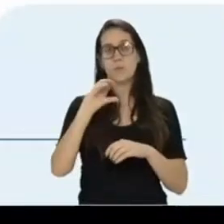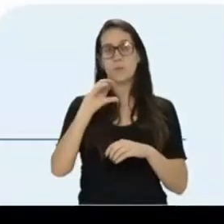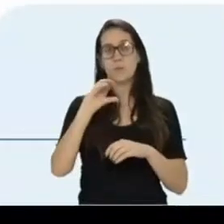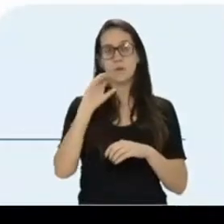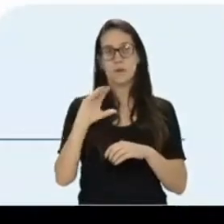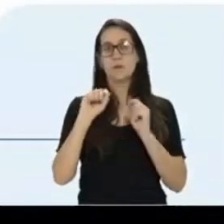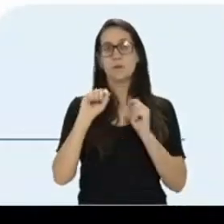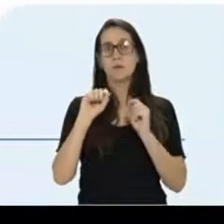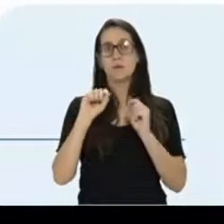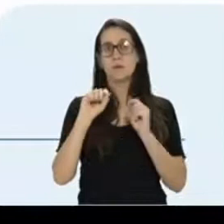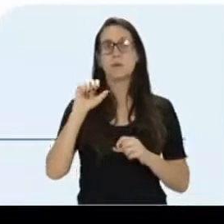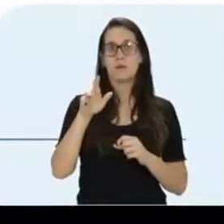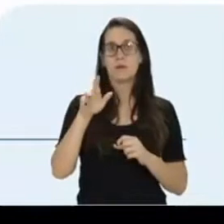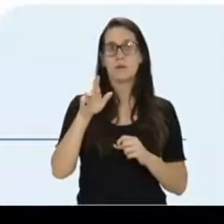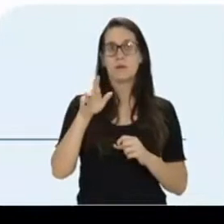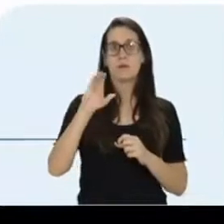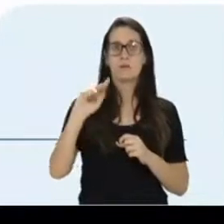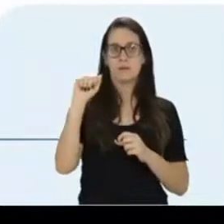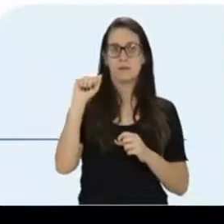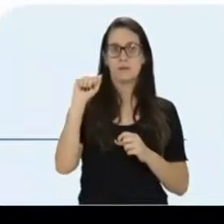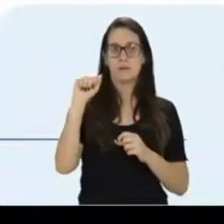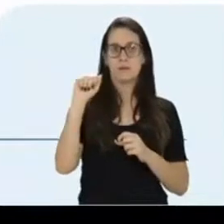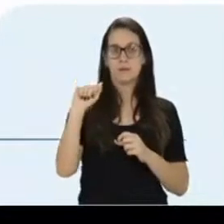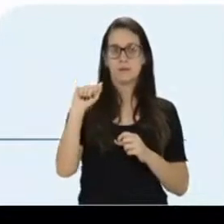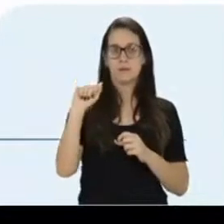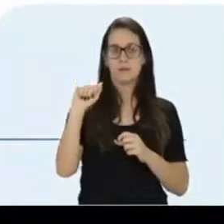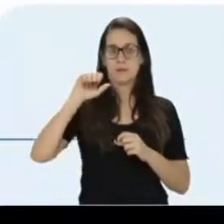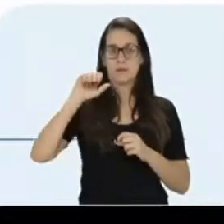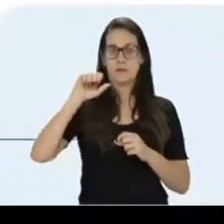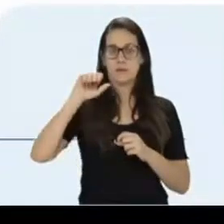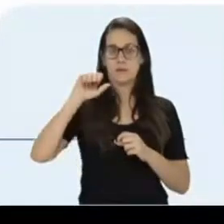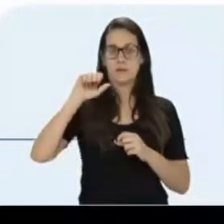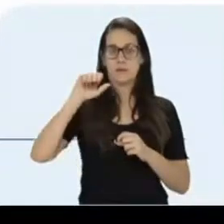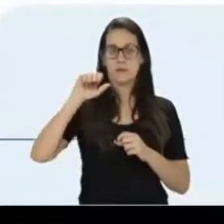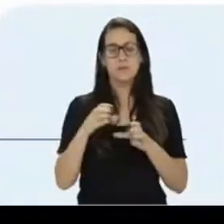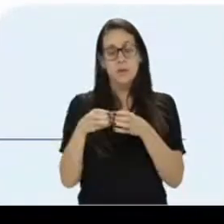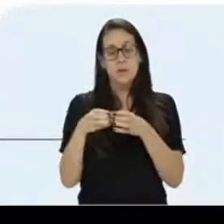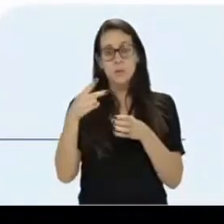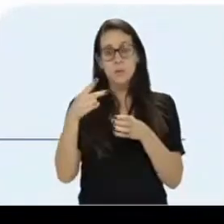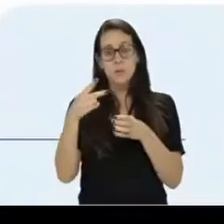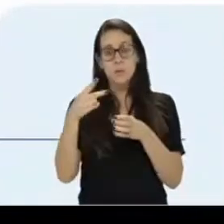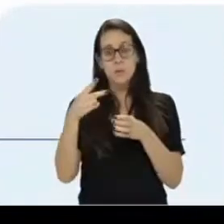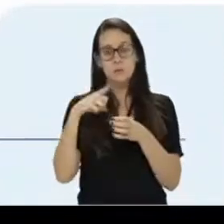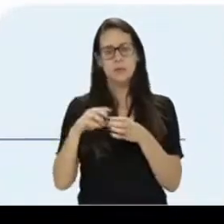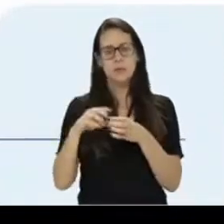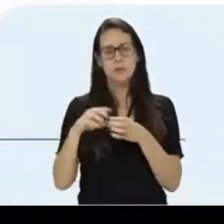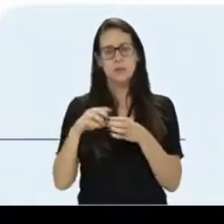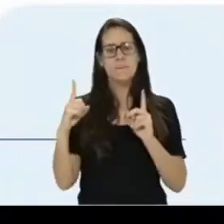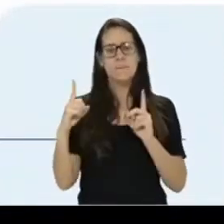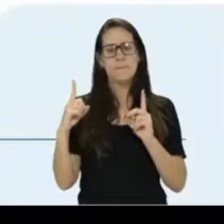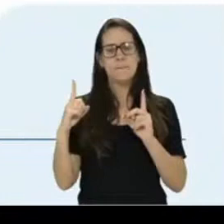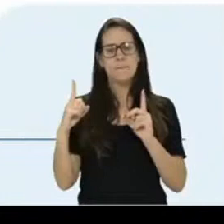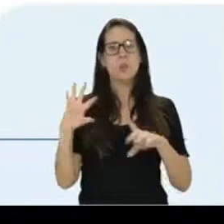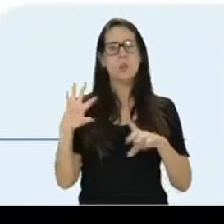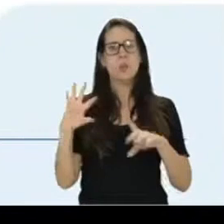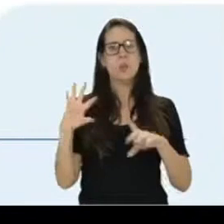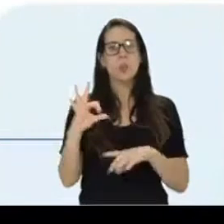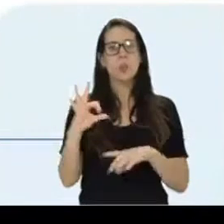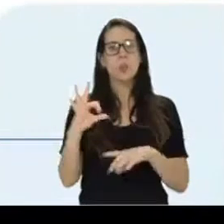arqueia. Então, dentro desse domínio arqueia, nós temos agrupados todas aquelas bactérias que estão acostumadas, que